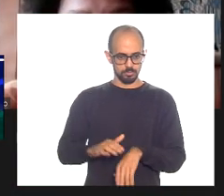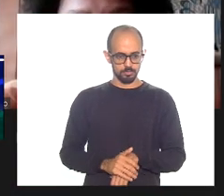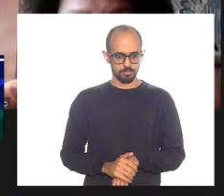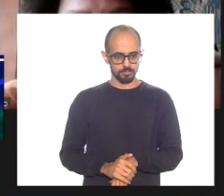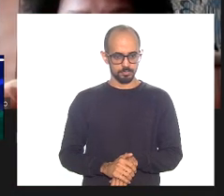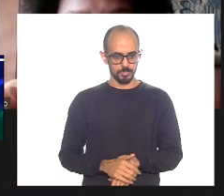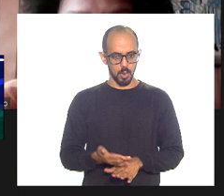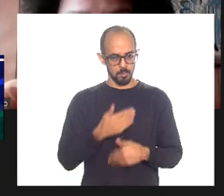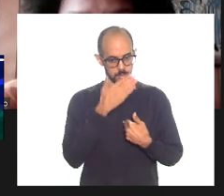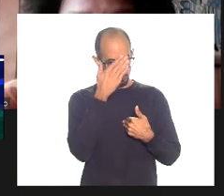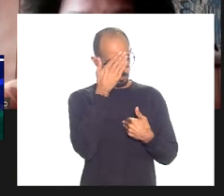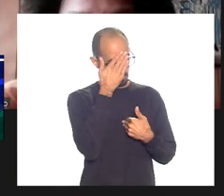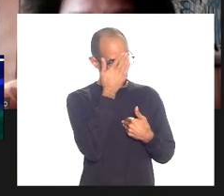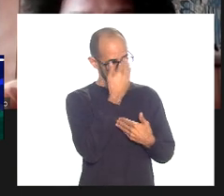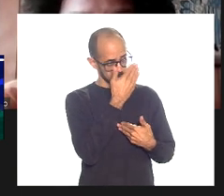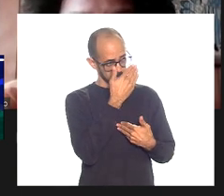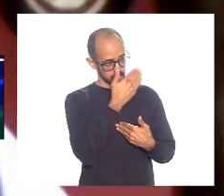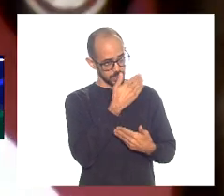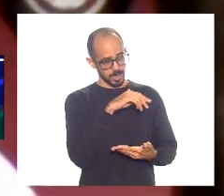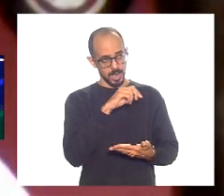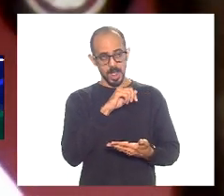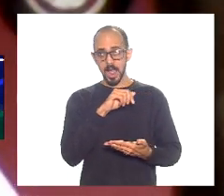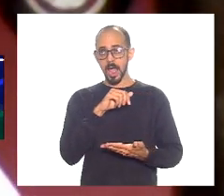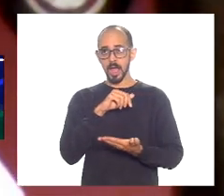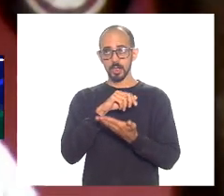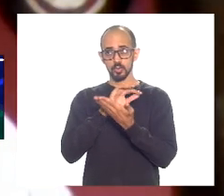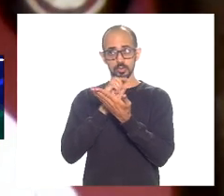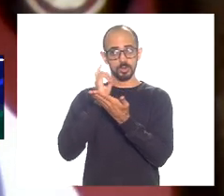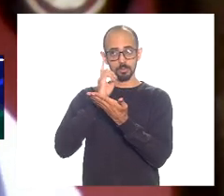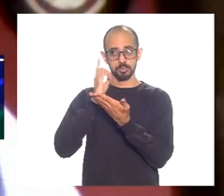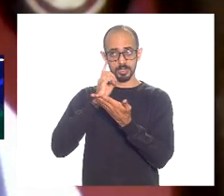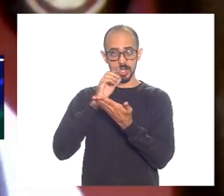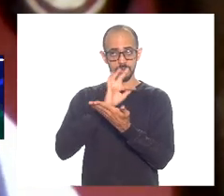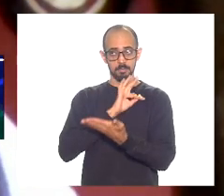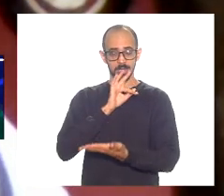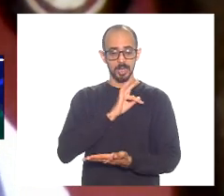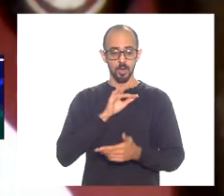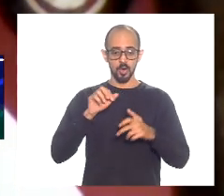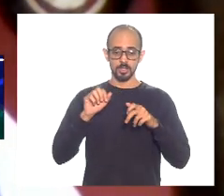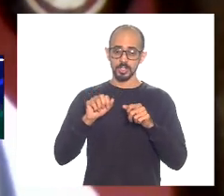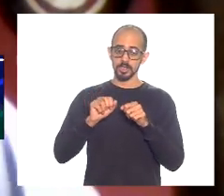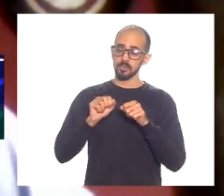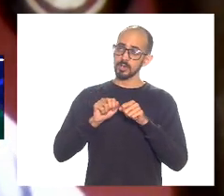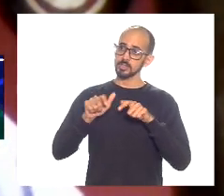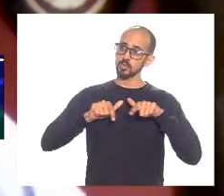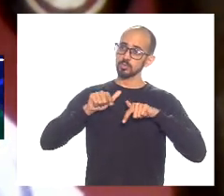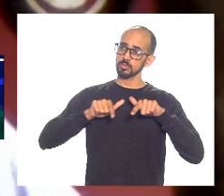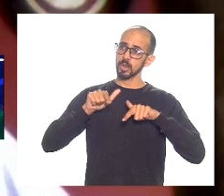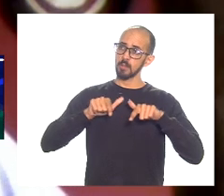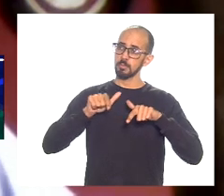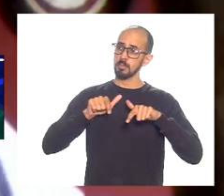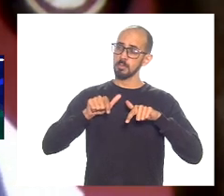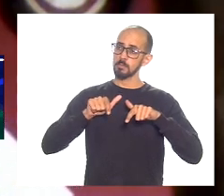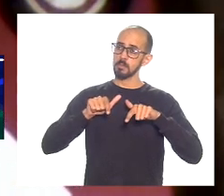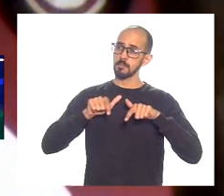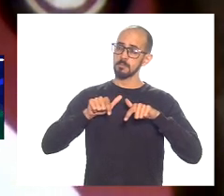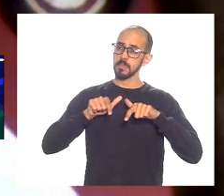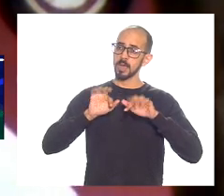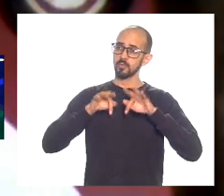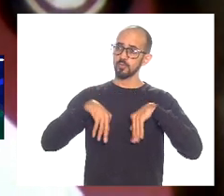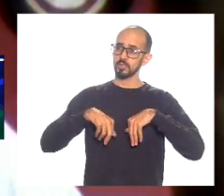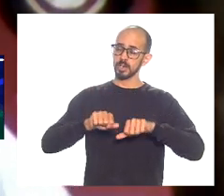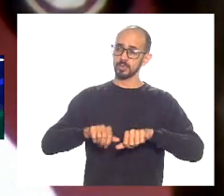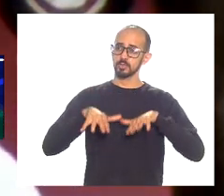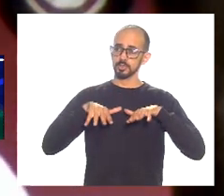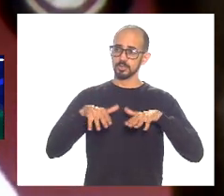tempo. Muito obrigado, nobre deputada Marta Rocha, que preside os trabalhos do expediente final da sessão do dia